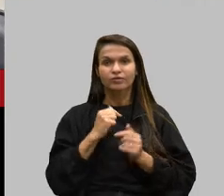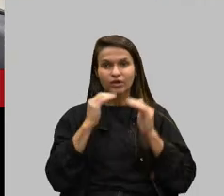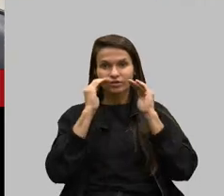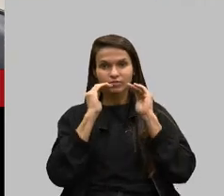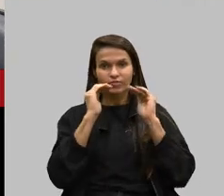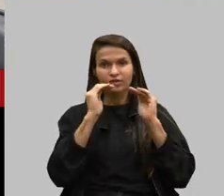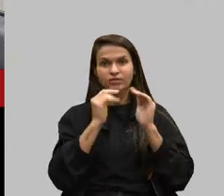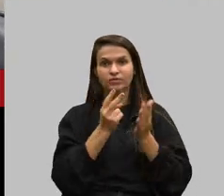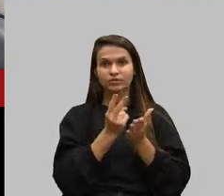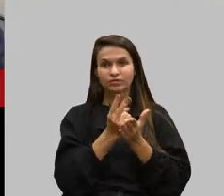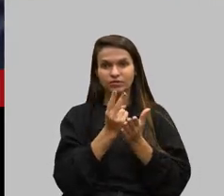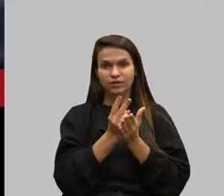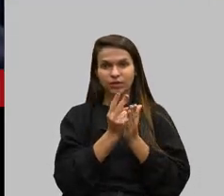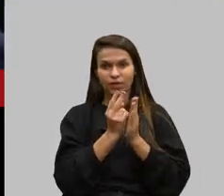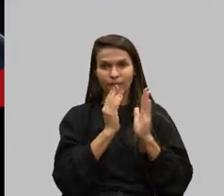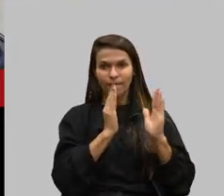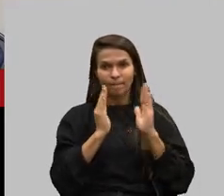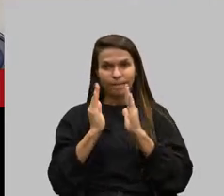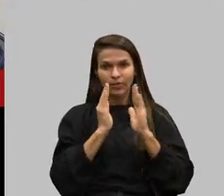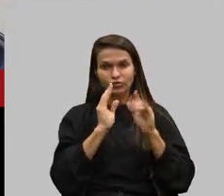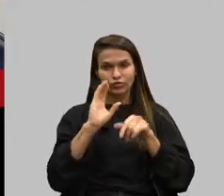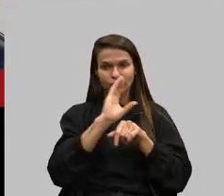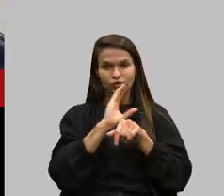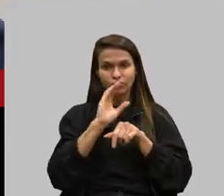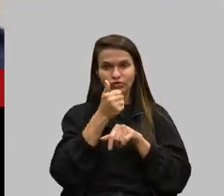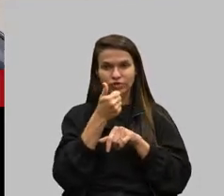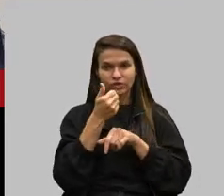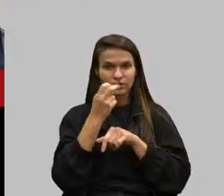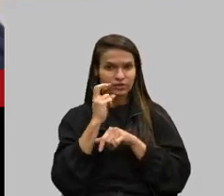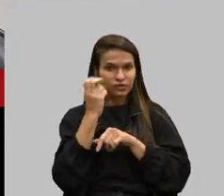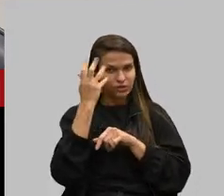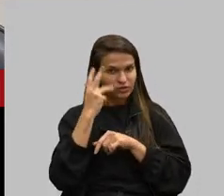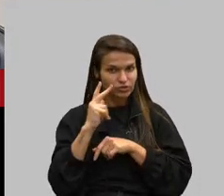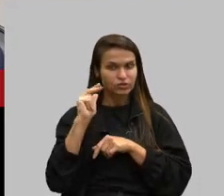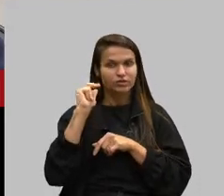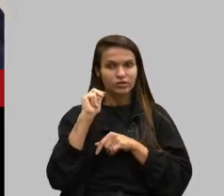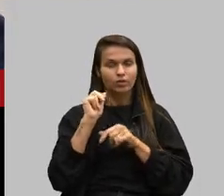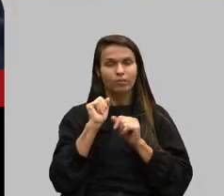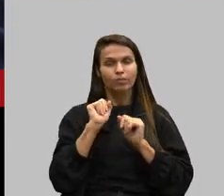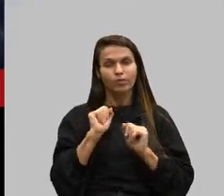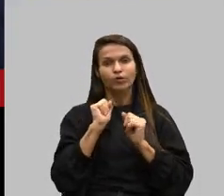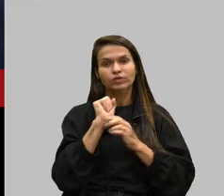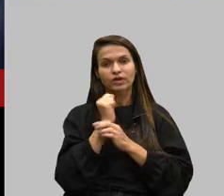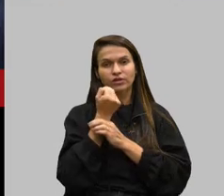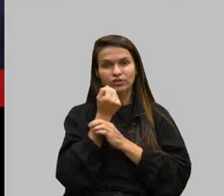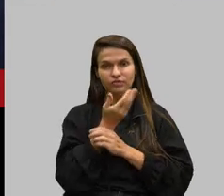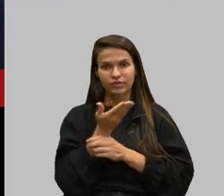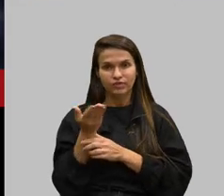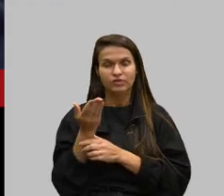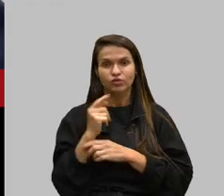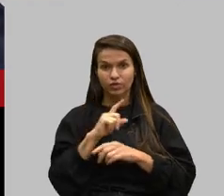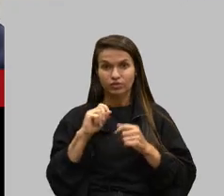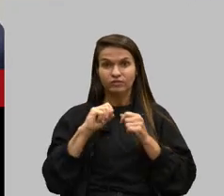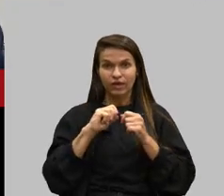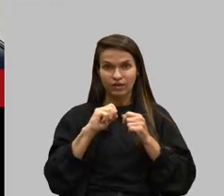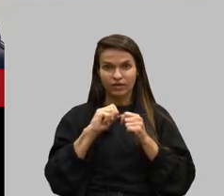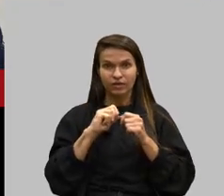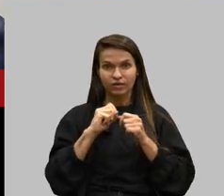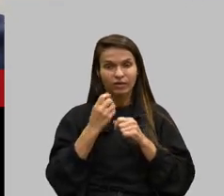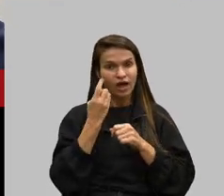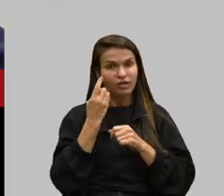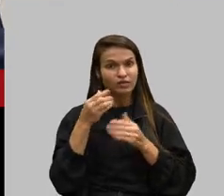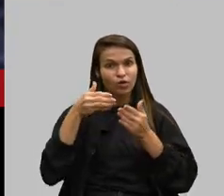sempre o prazo constitucional dos 15 dias úteis e assim eu posso garantir a vossa excelência nós o faremos até o dia